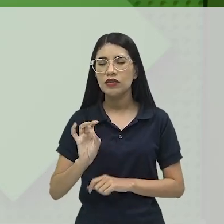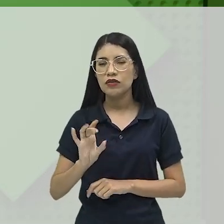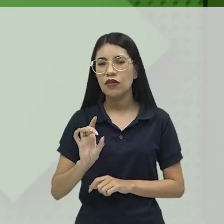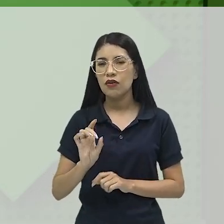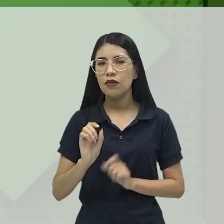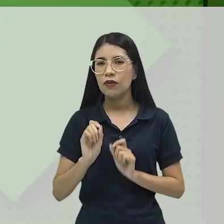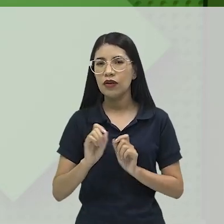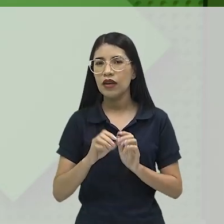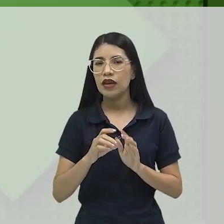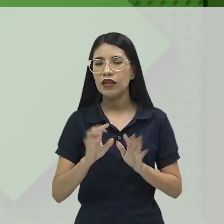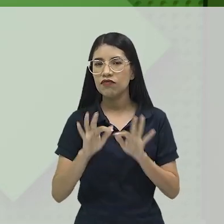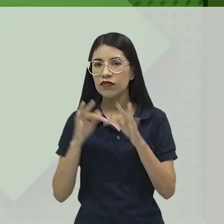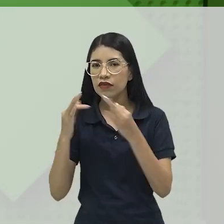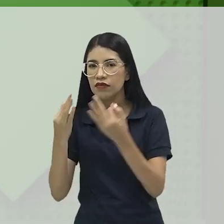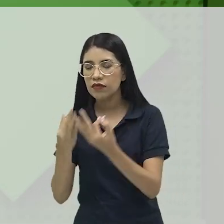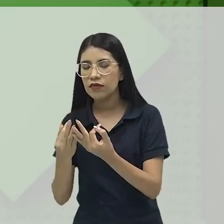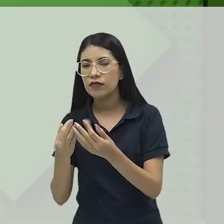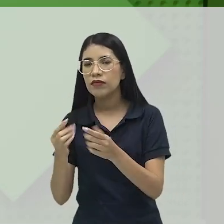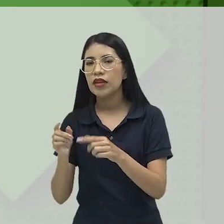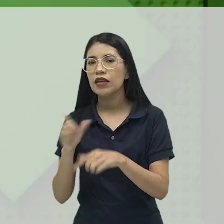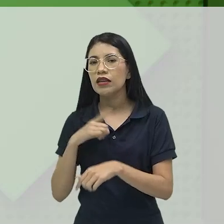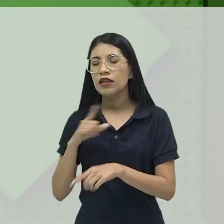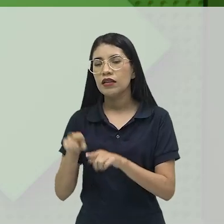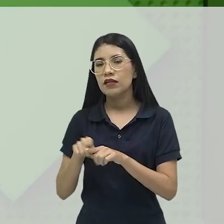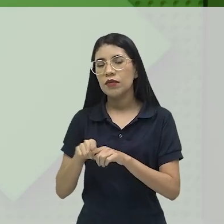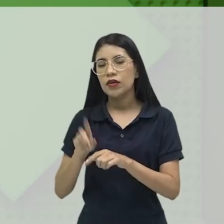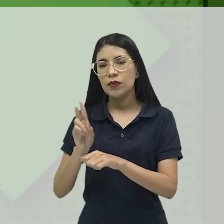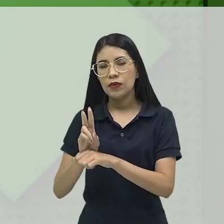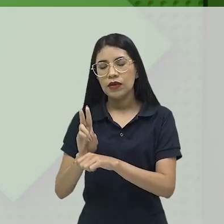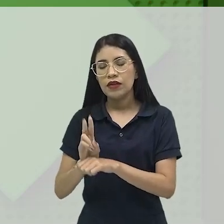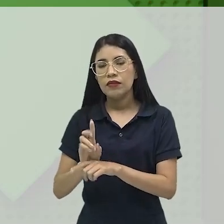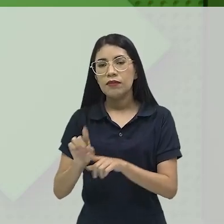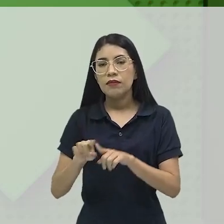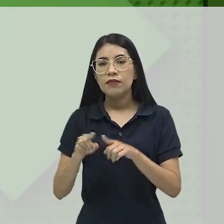só por uma questão familiar, por uma questão de cuidado.